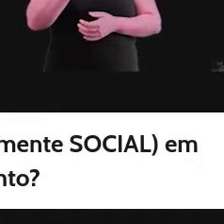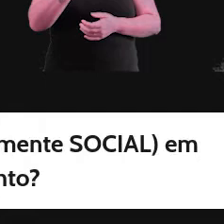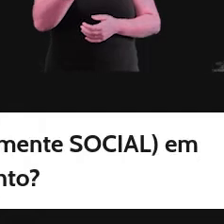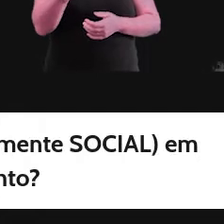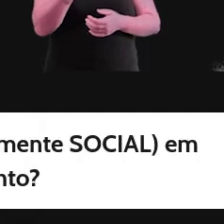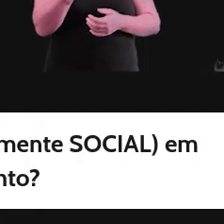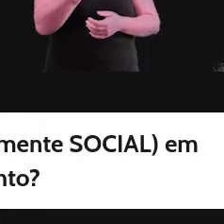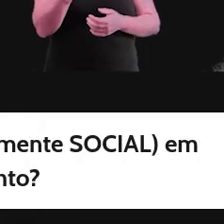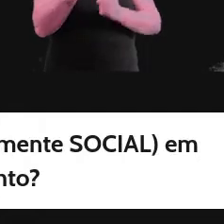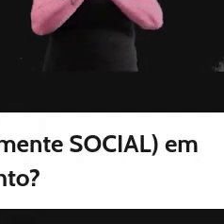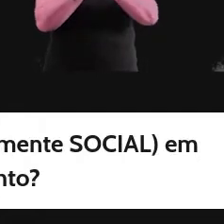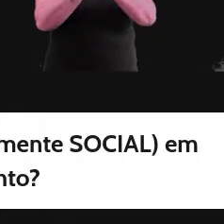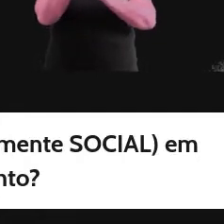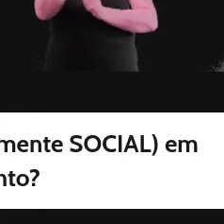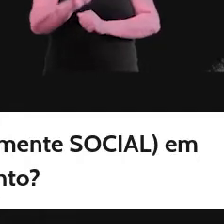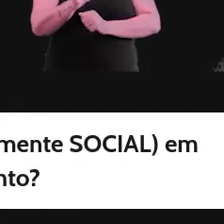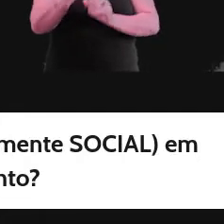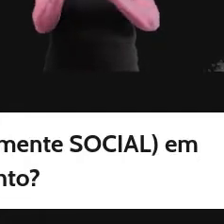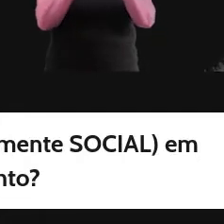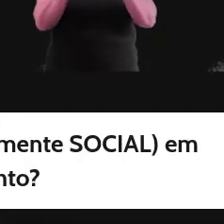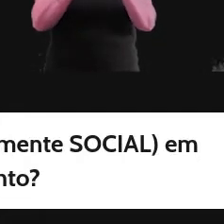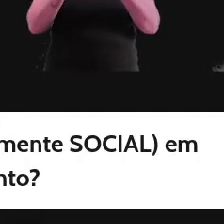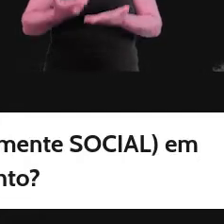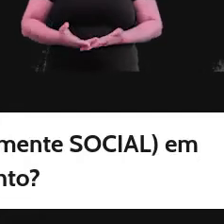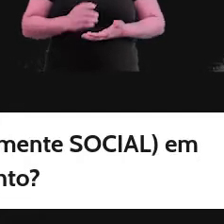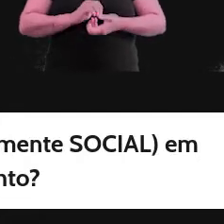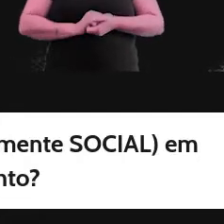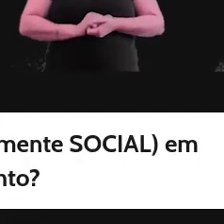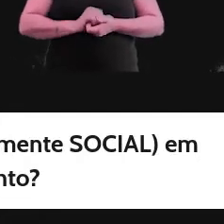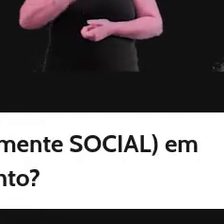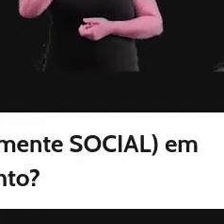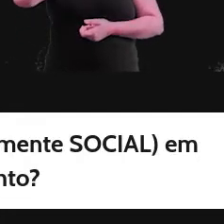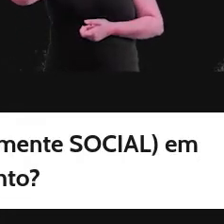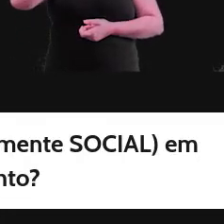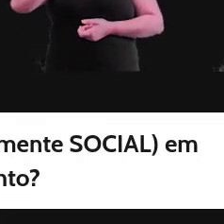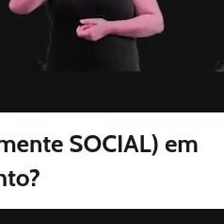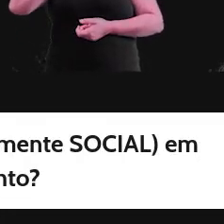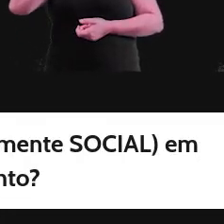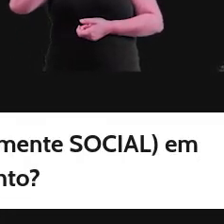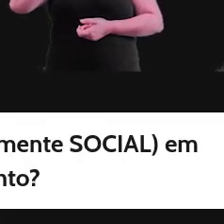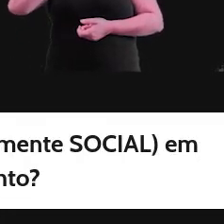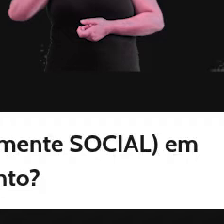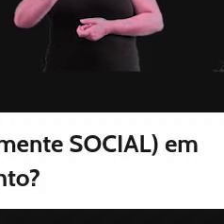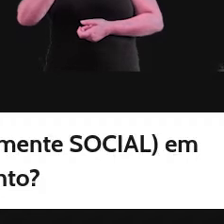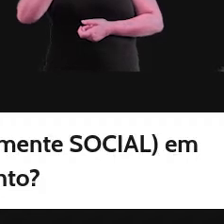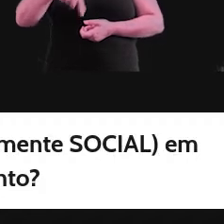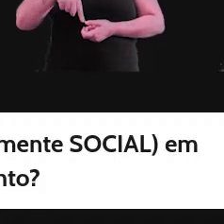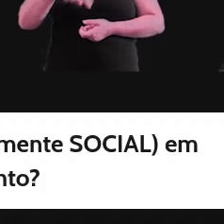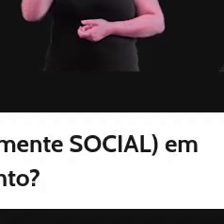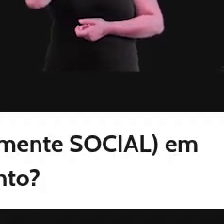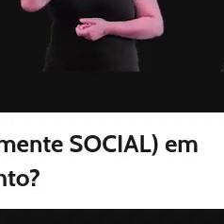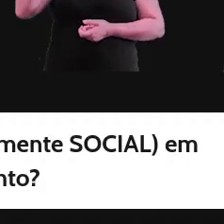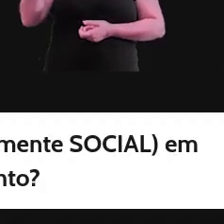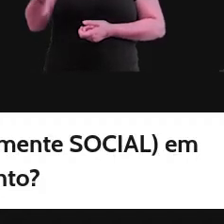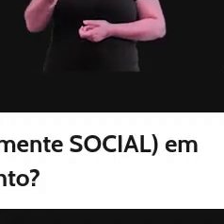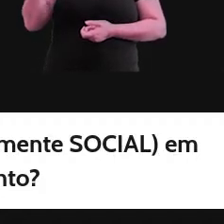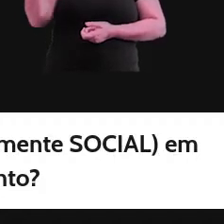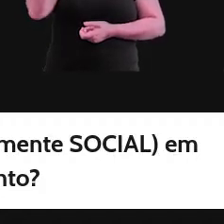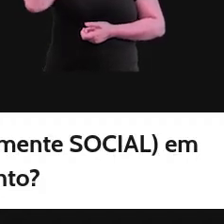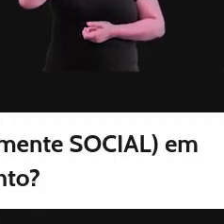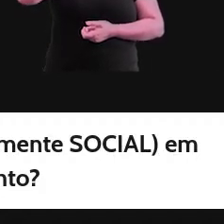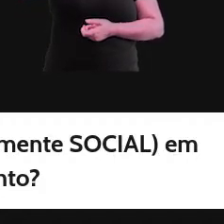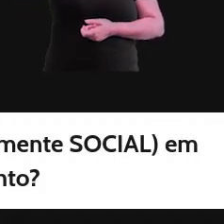juntos. Beijo, querida. A Andréia é uma pessoa muito importante no